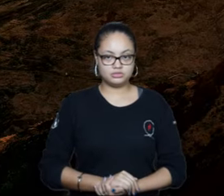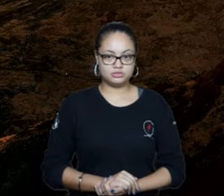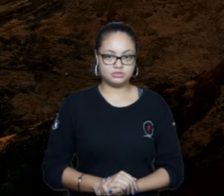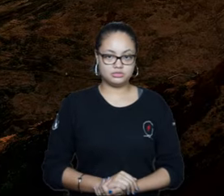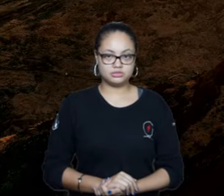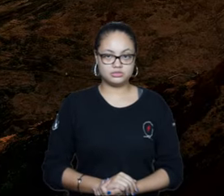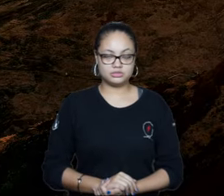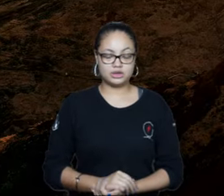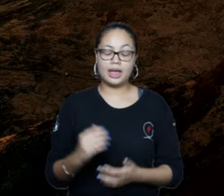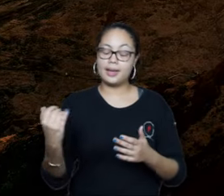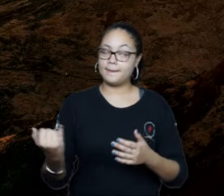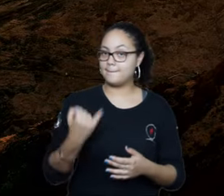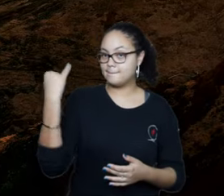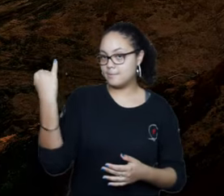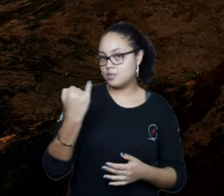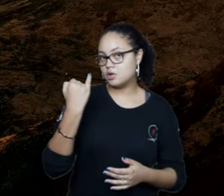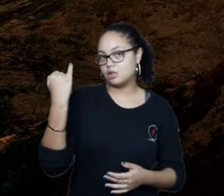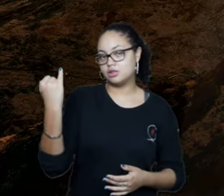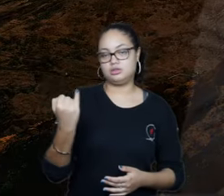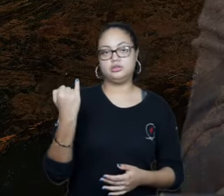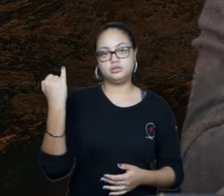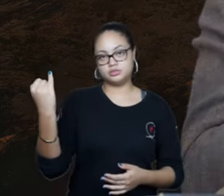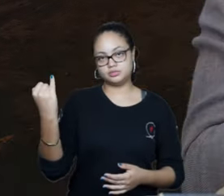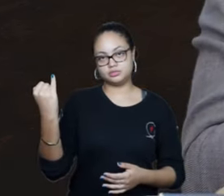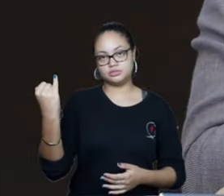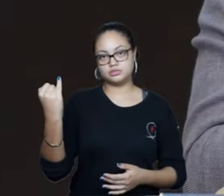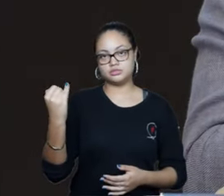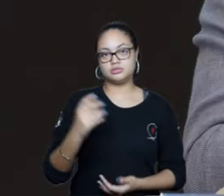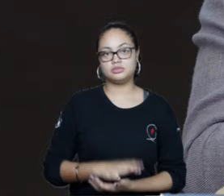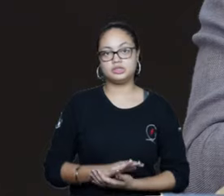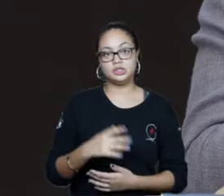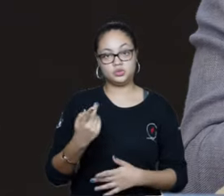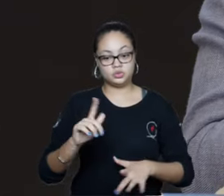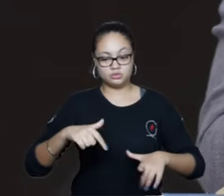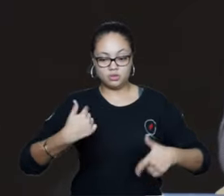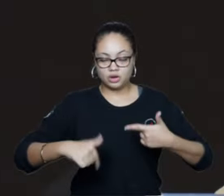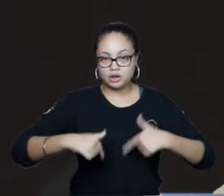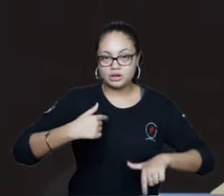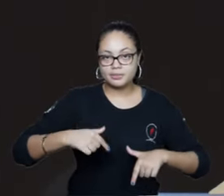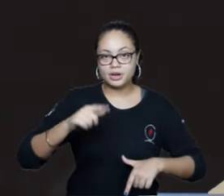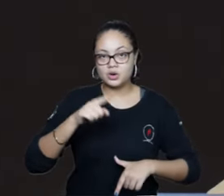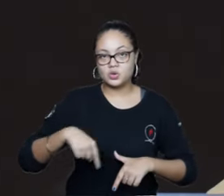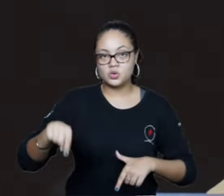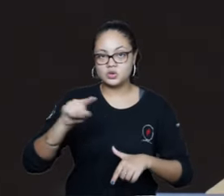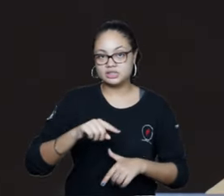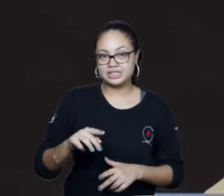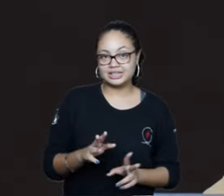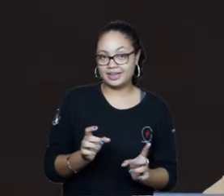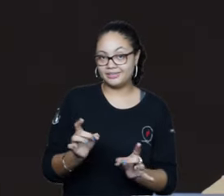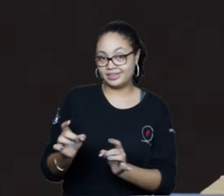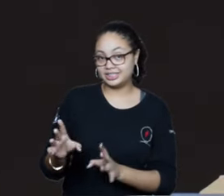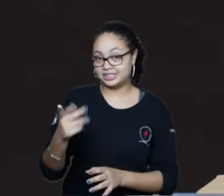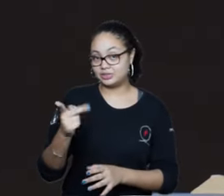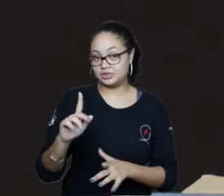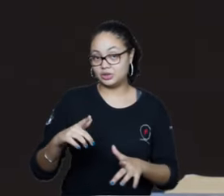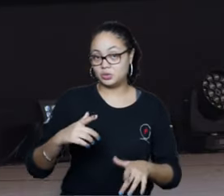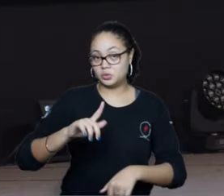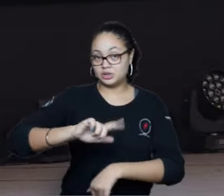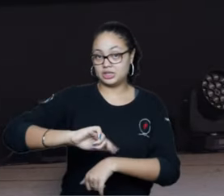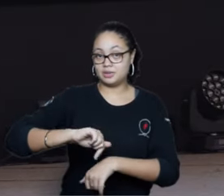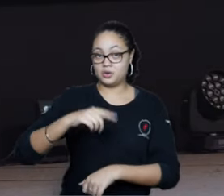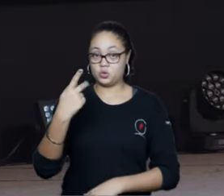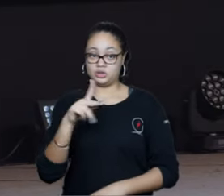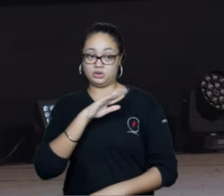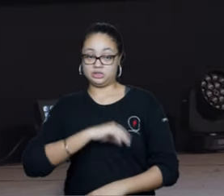o tempo é tão importante que o teu trabalho você tá vendendo o teu tempo o